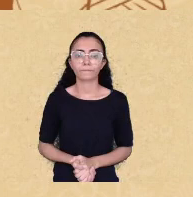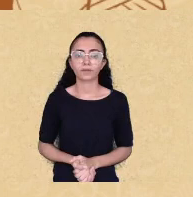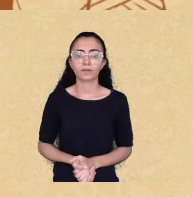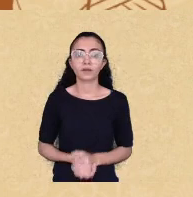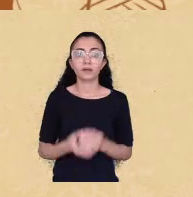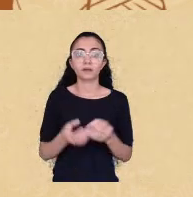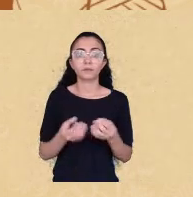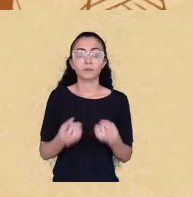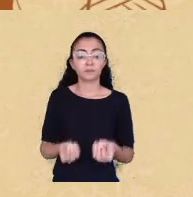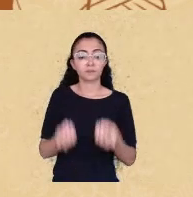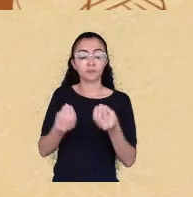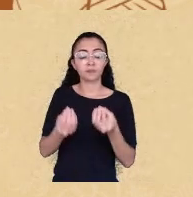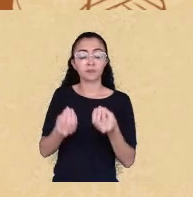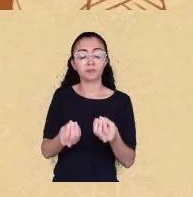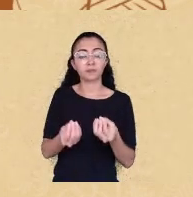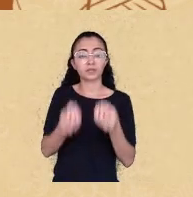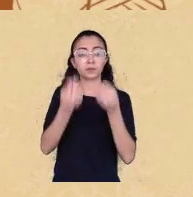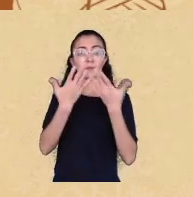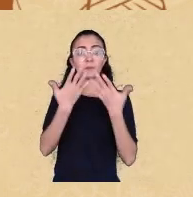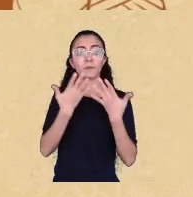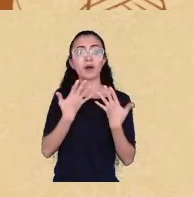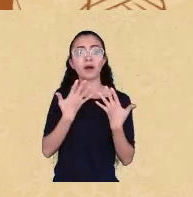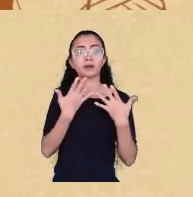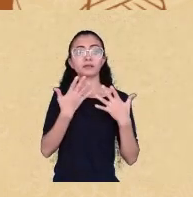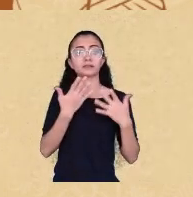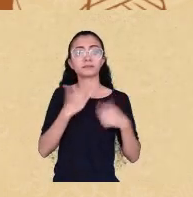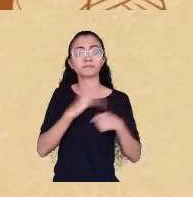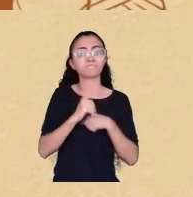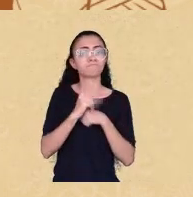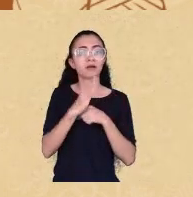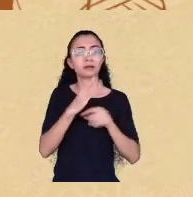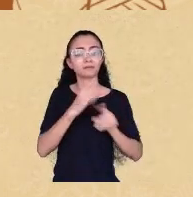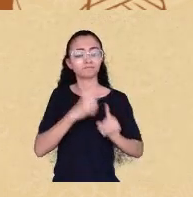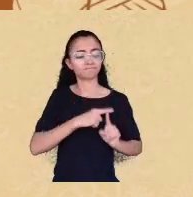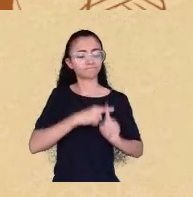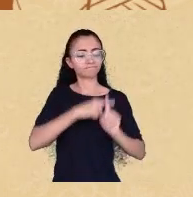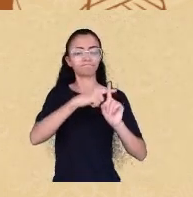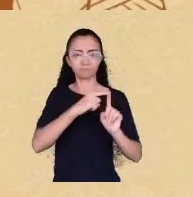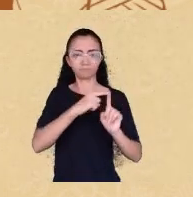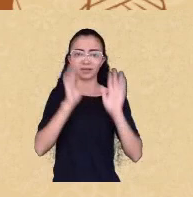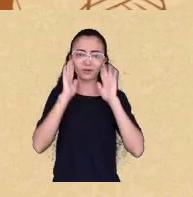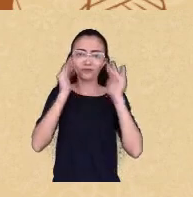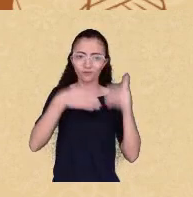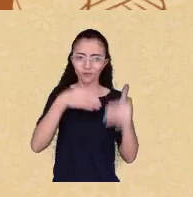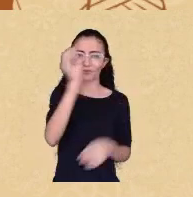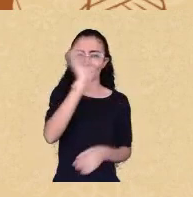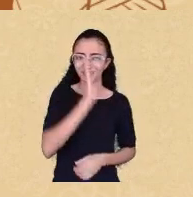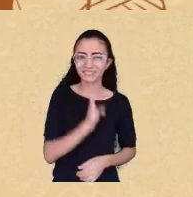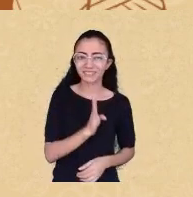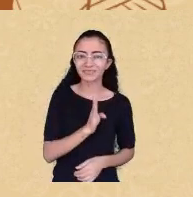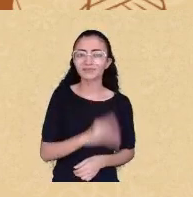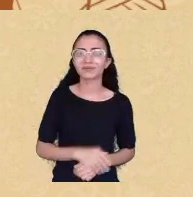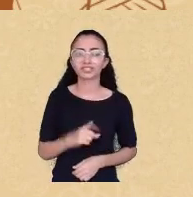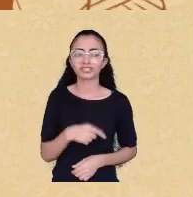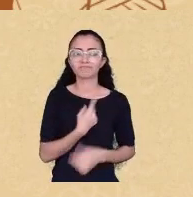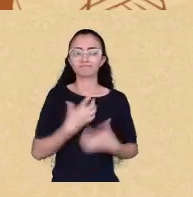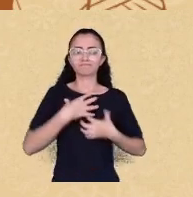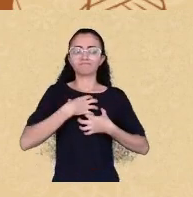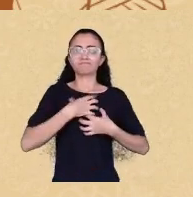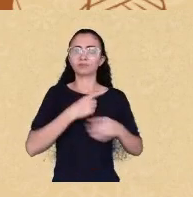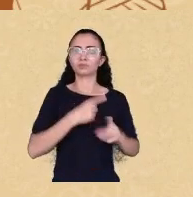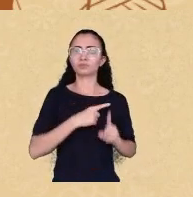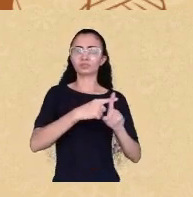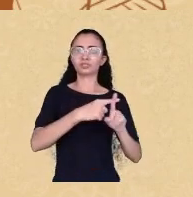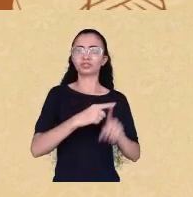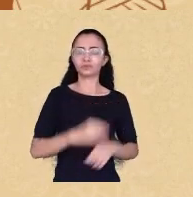ao Brasil. Porque que eu... Até exatamente. Pois é, a gente fica mais otimista, porque, assim, quando a gente vê os outros países, principalmente a